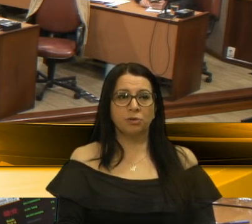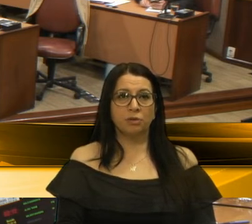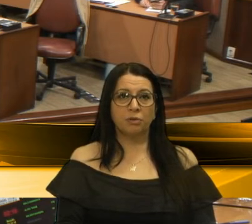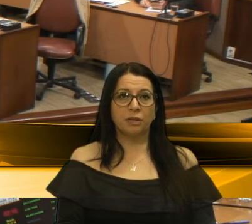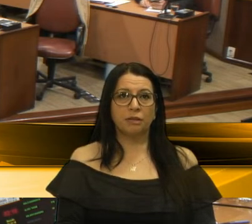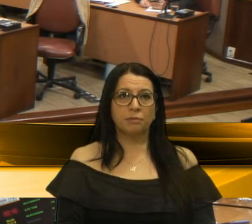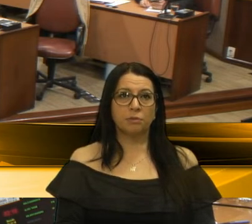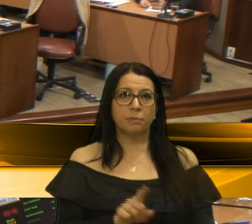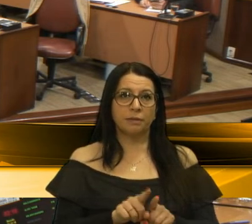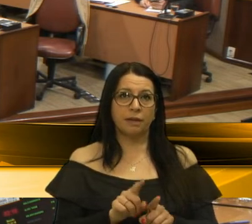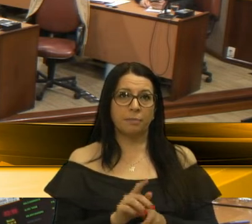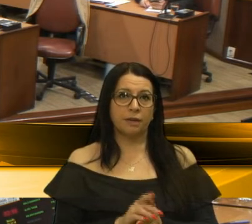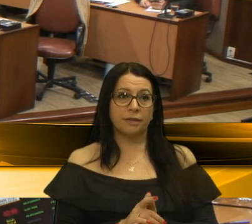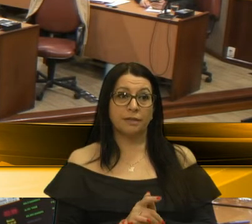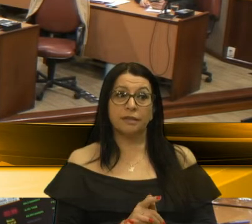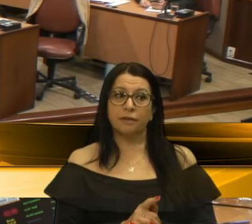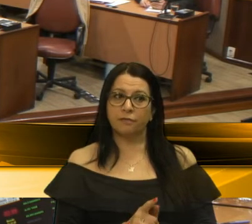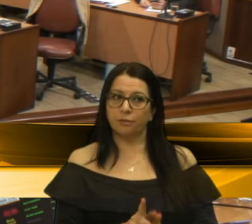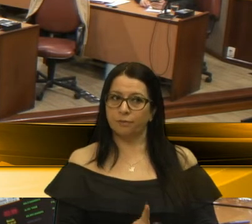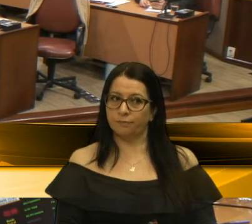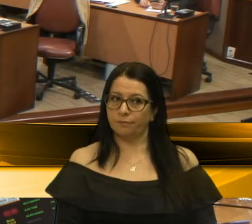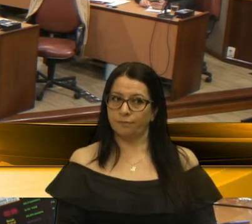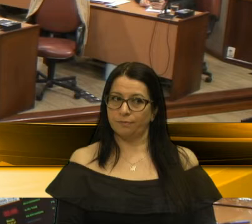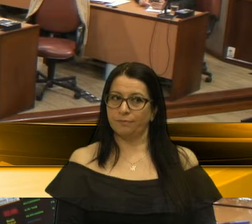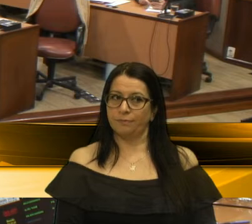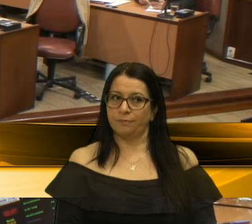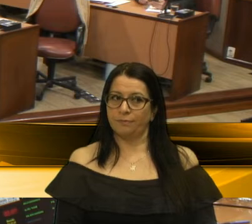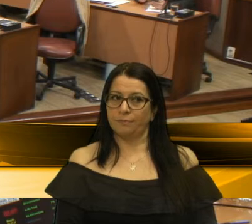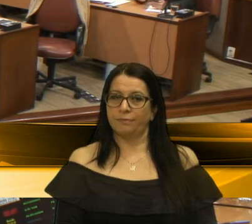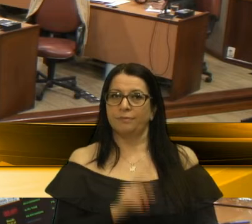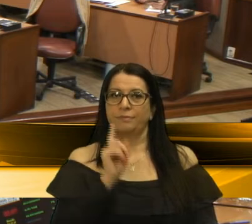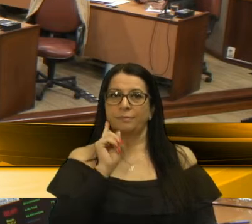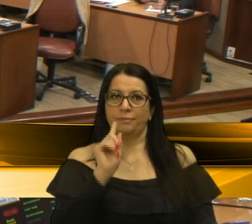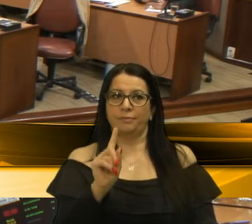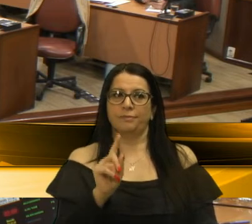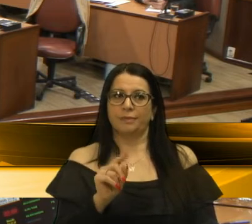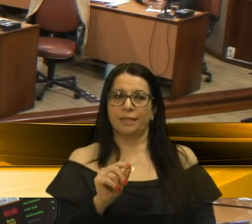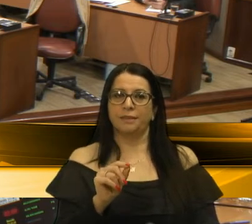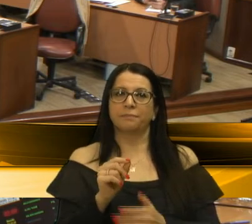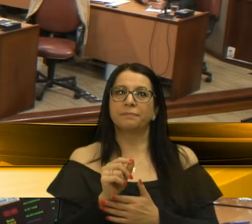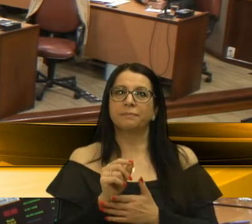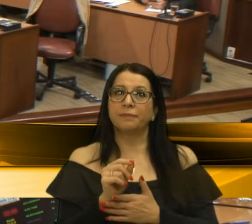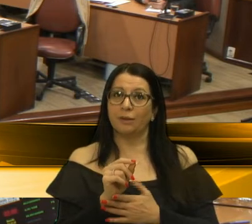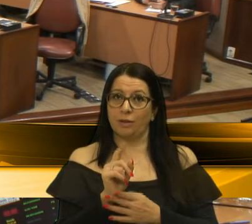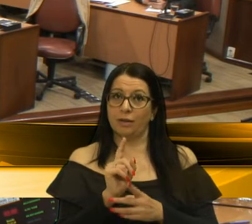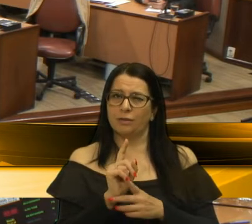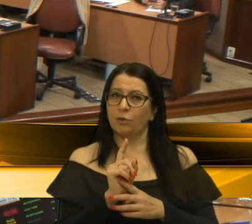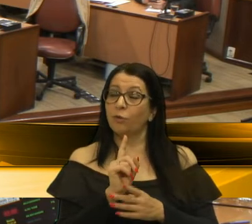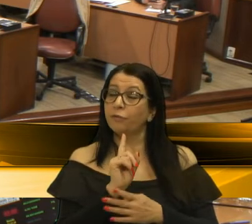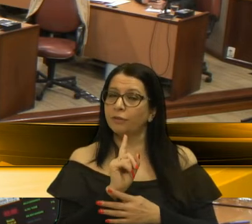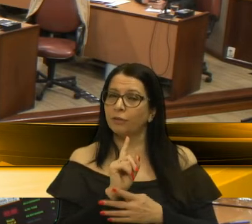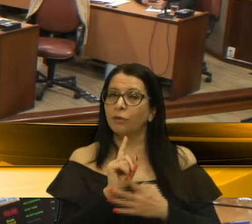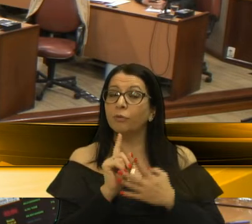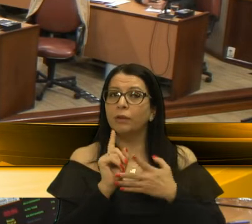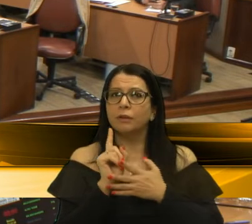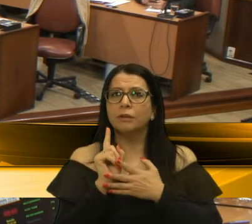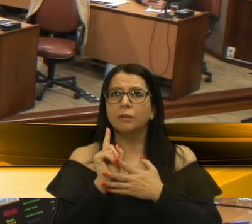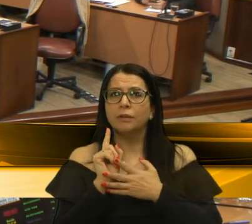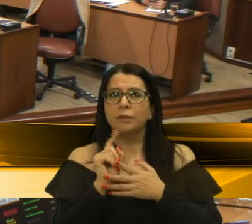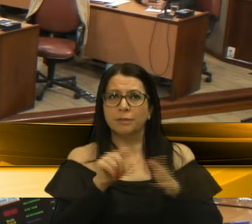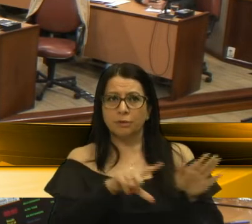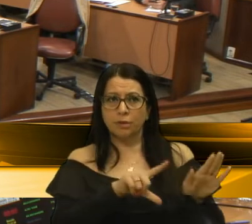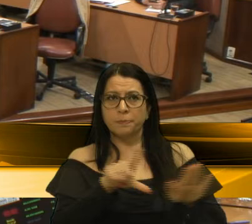assunto, é necessário, sim, e parabéns por levantar esse assunto, que nem diz o vereador aqui, que eu acho que toda semana